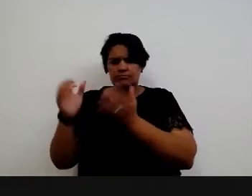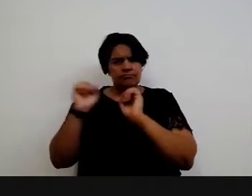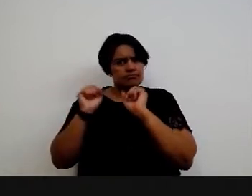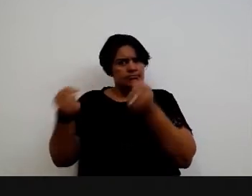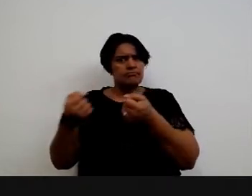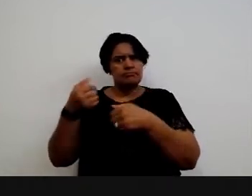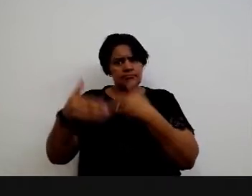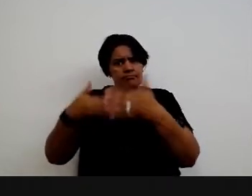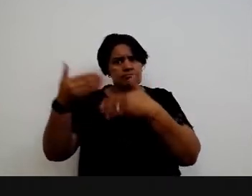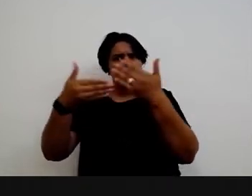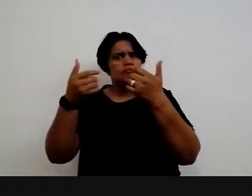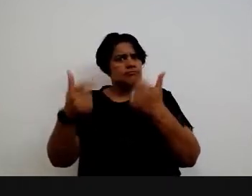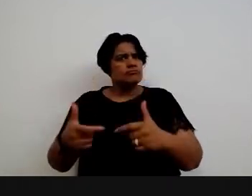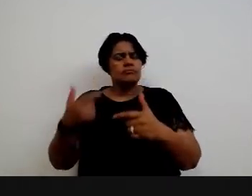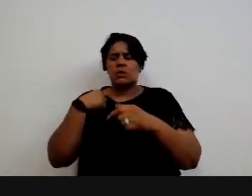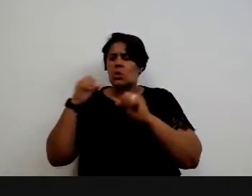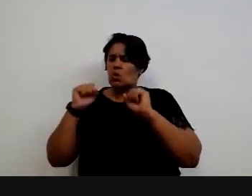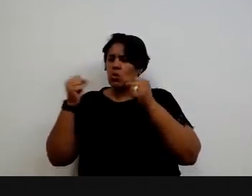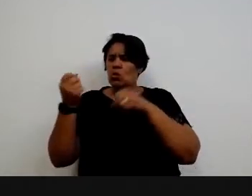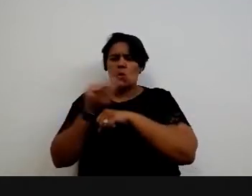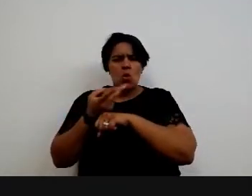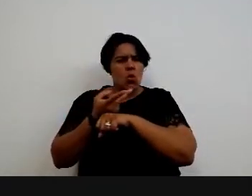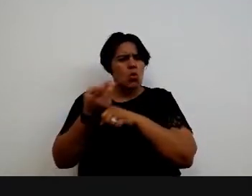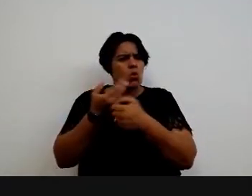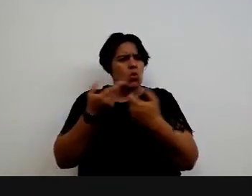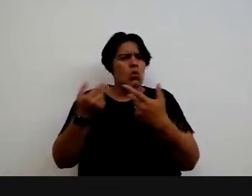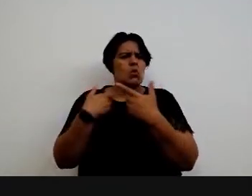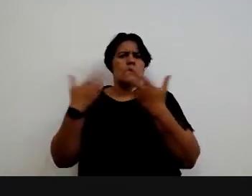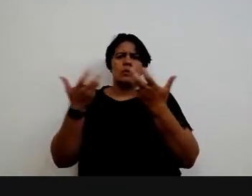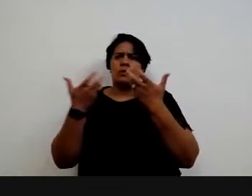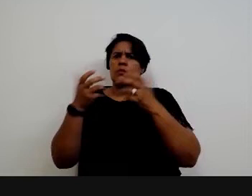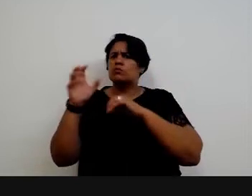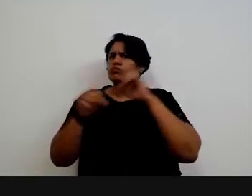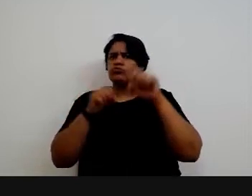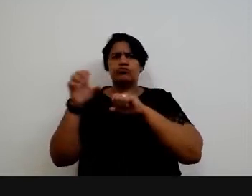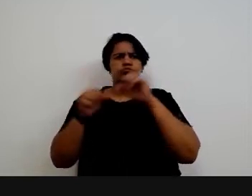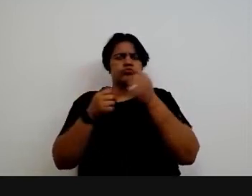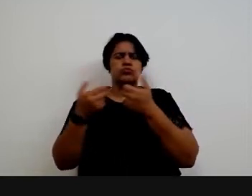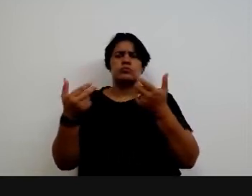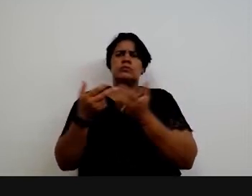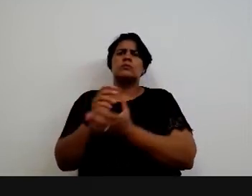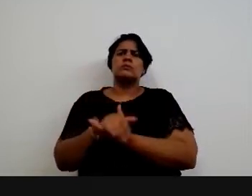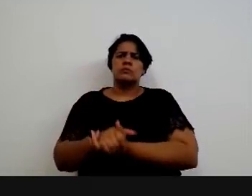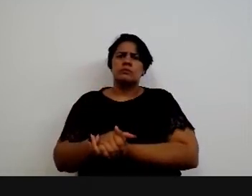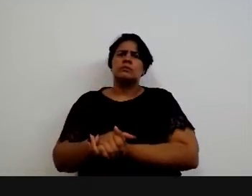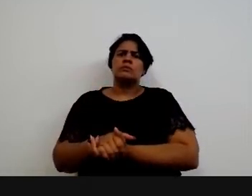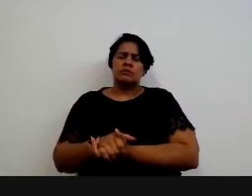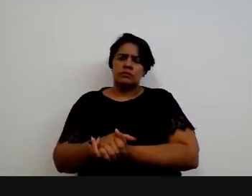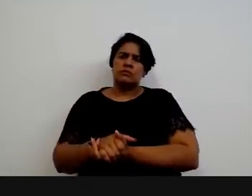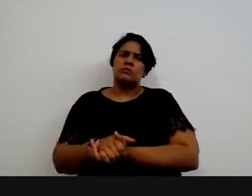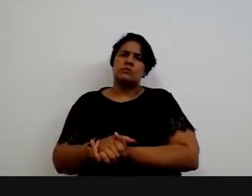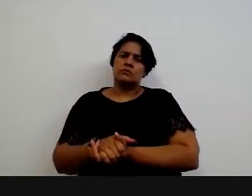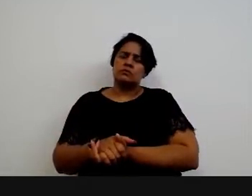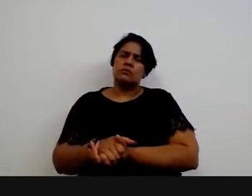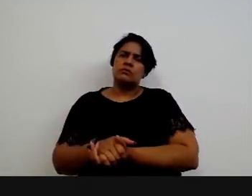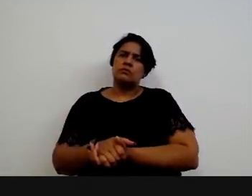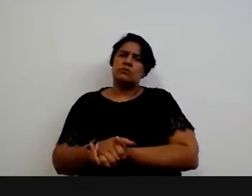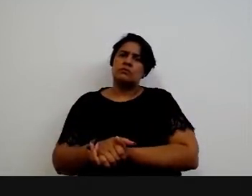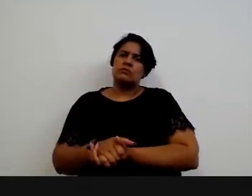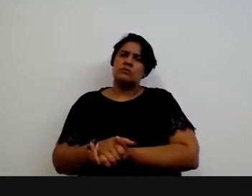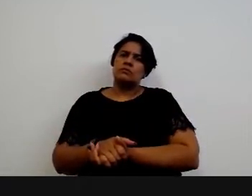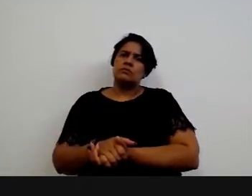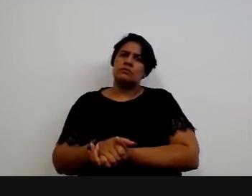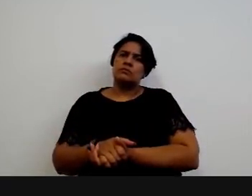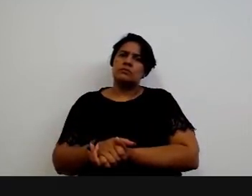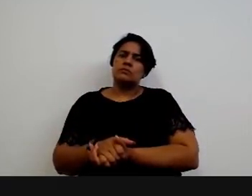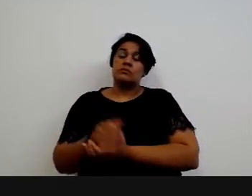né, florescendo e buscando, já todo com uma liberdade, um protagonismo. E